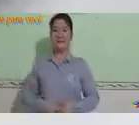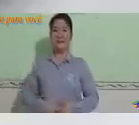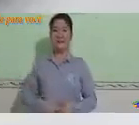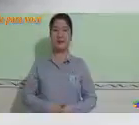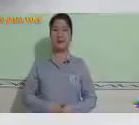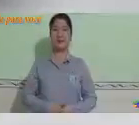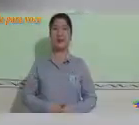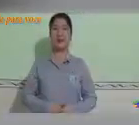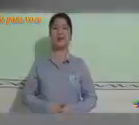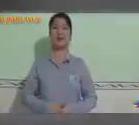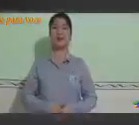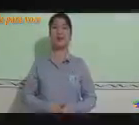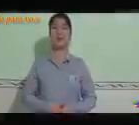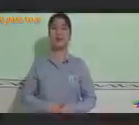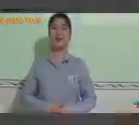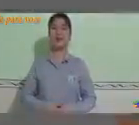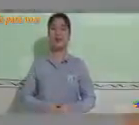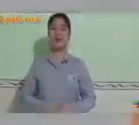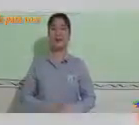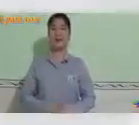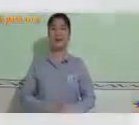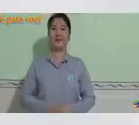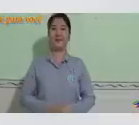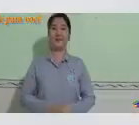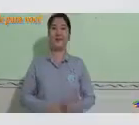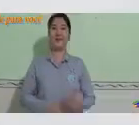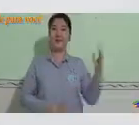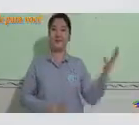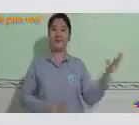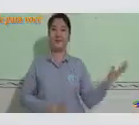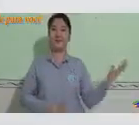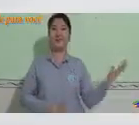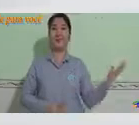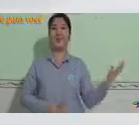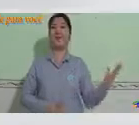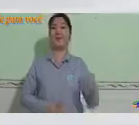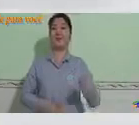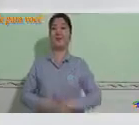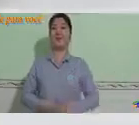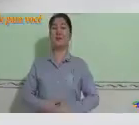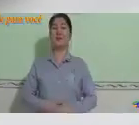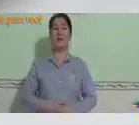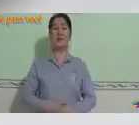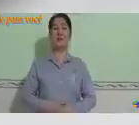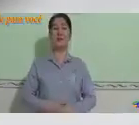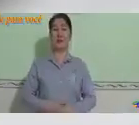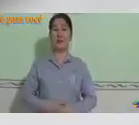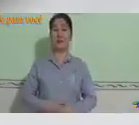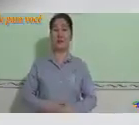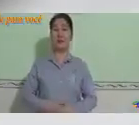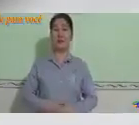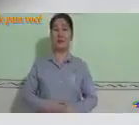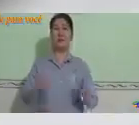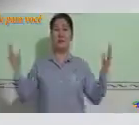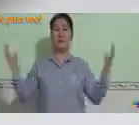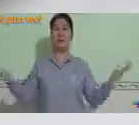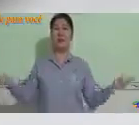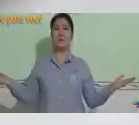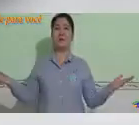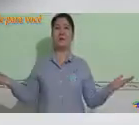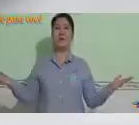recheada, croissant, empadas e outros salgados feitos com gordura vegetal ou banha de porco, e alimentos